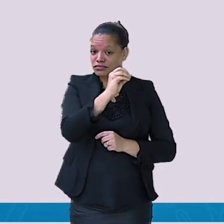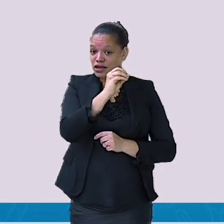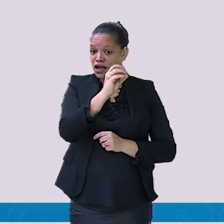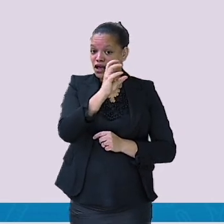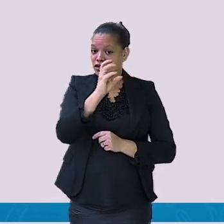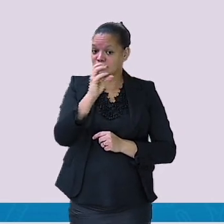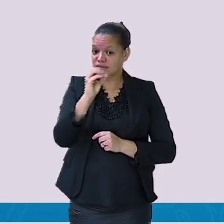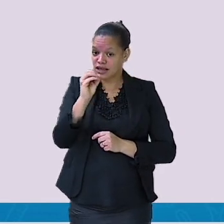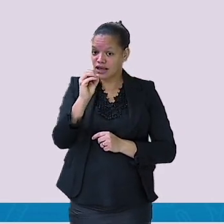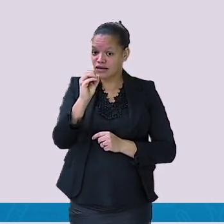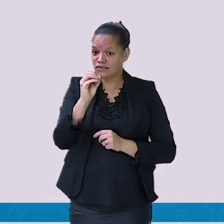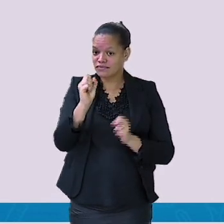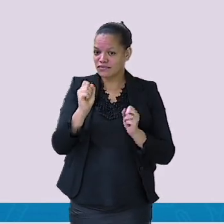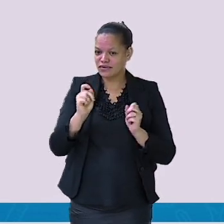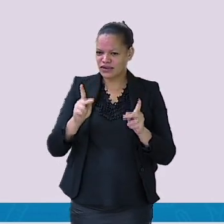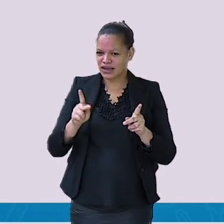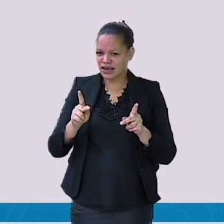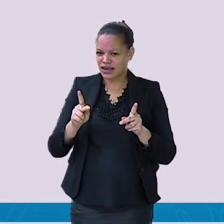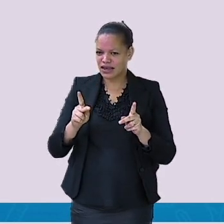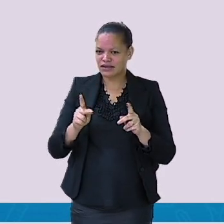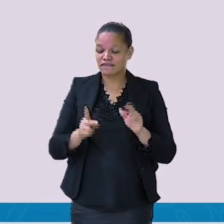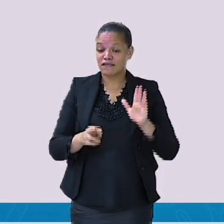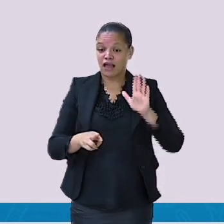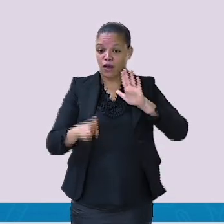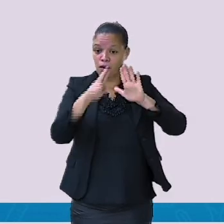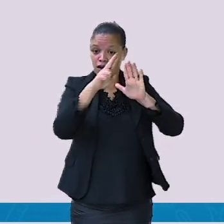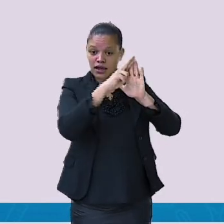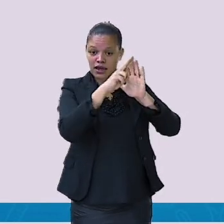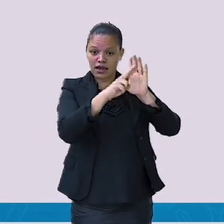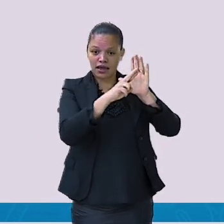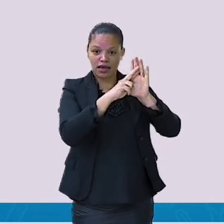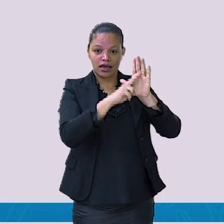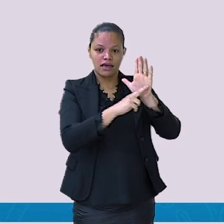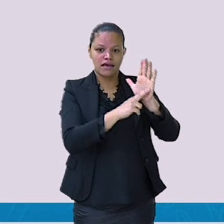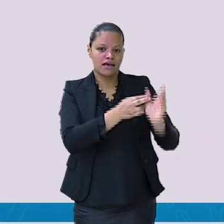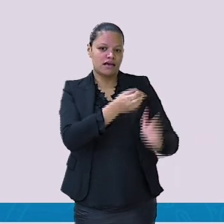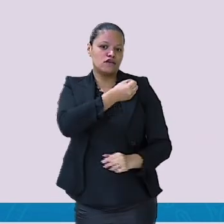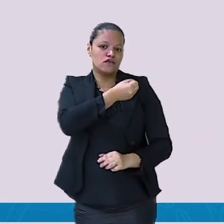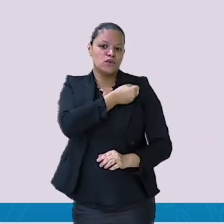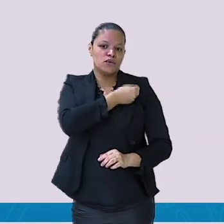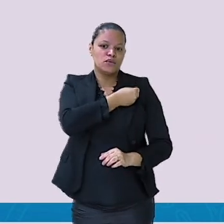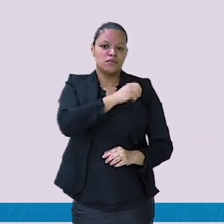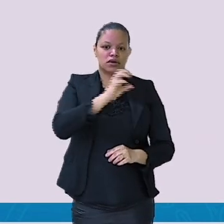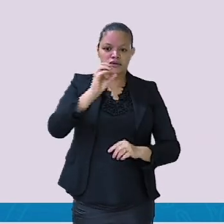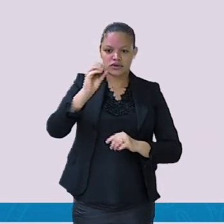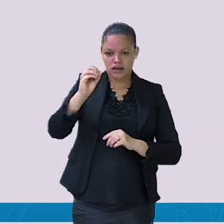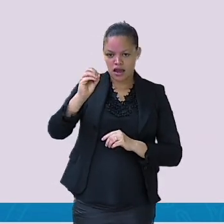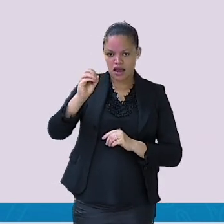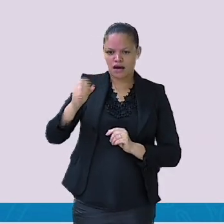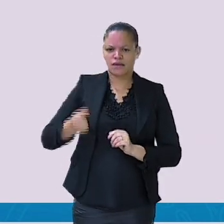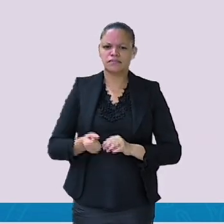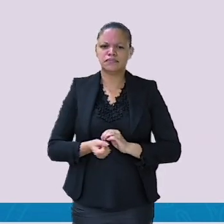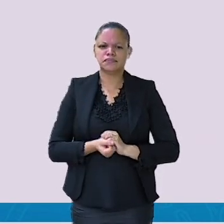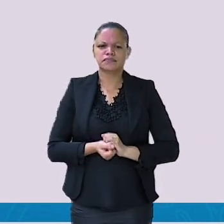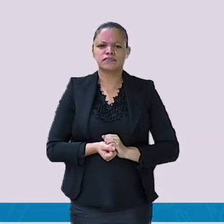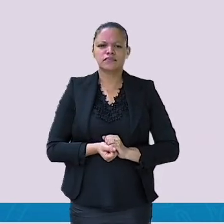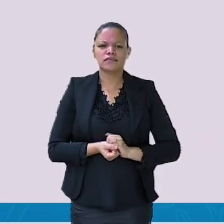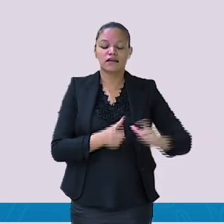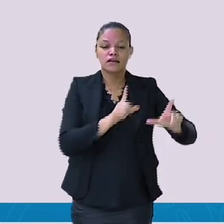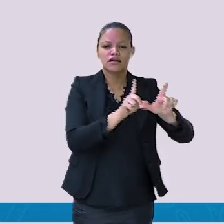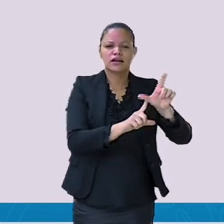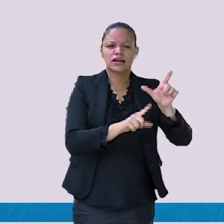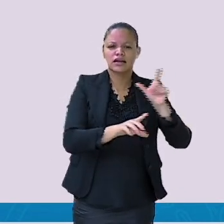0. Pronto, eu tenho 3 algarismos depois da vírgula. E por último, a letra